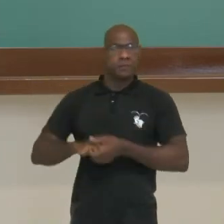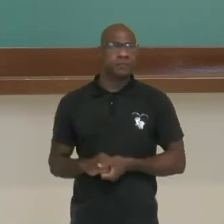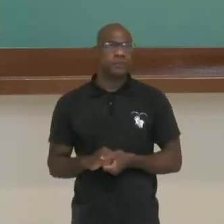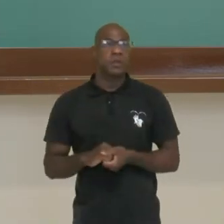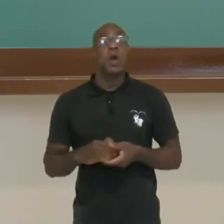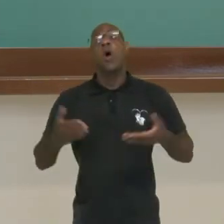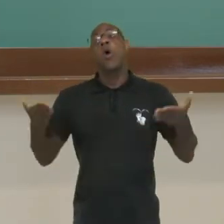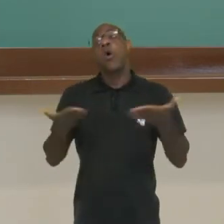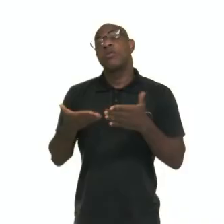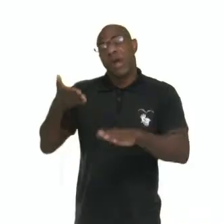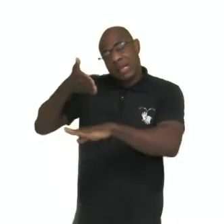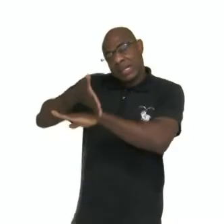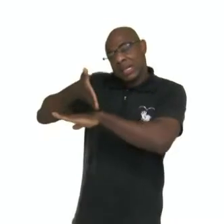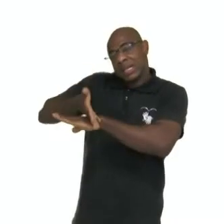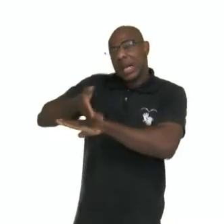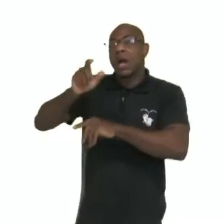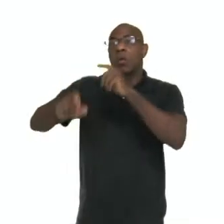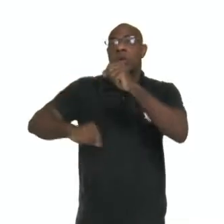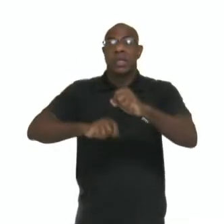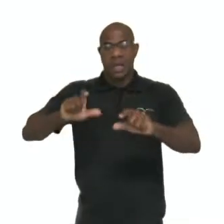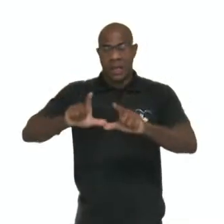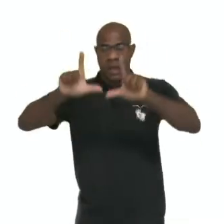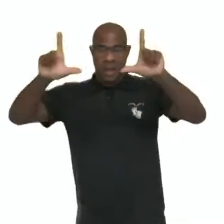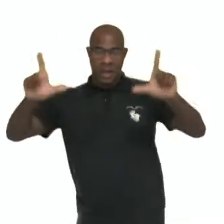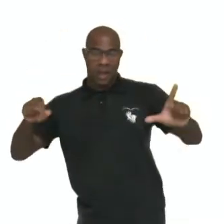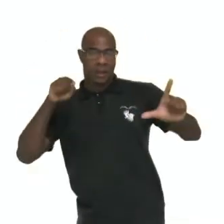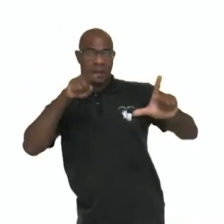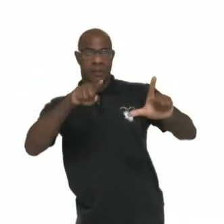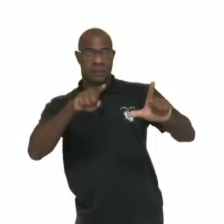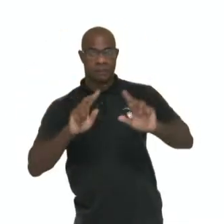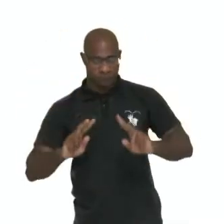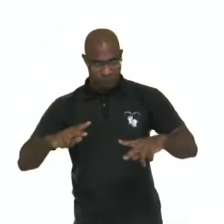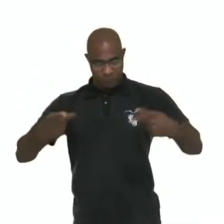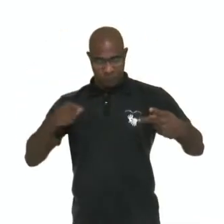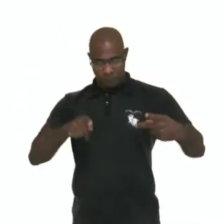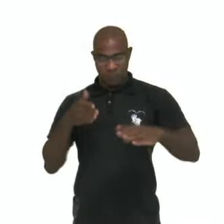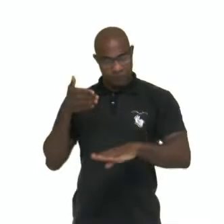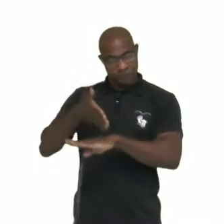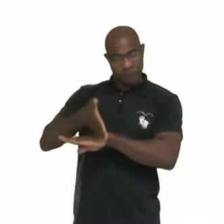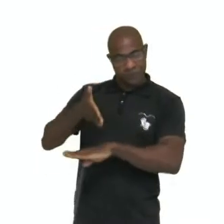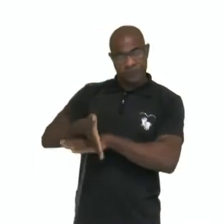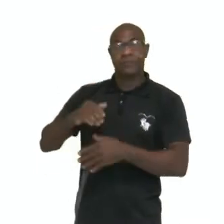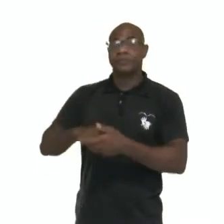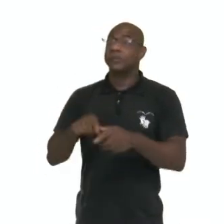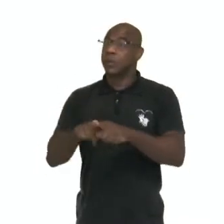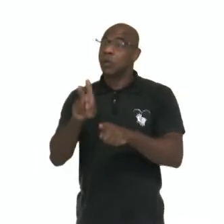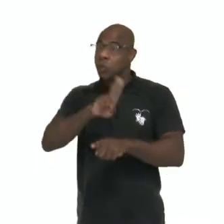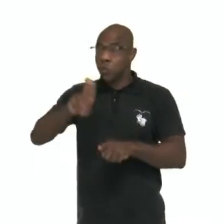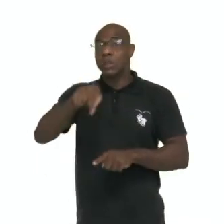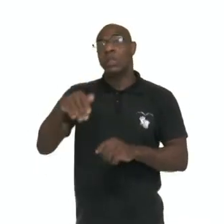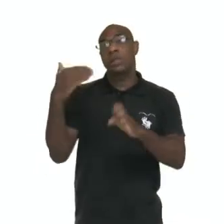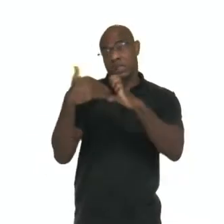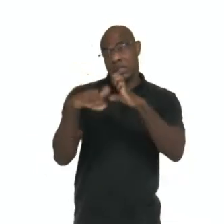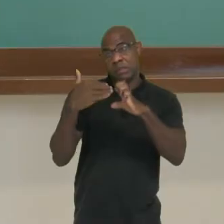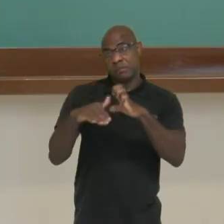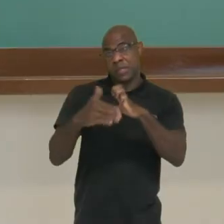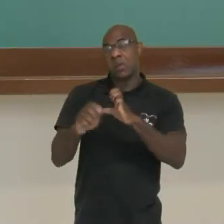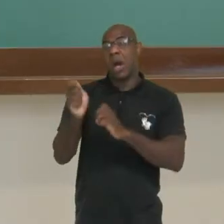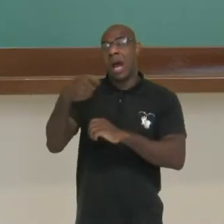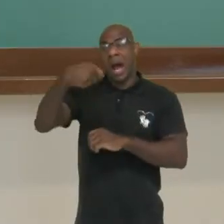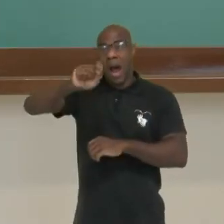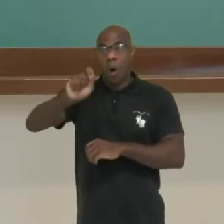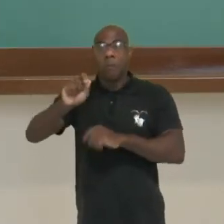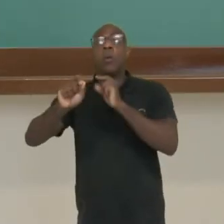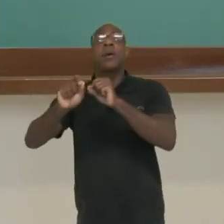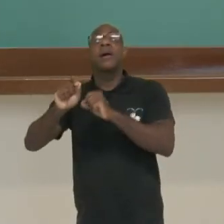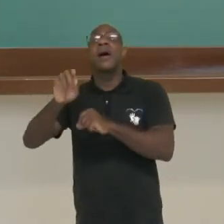Vamos acessar. Quem puder, faça o acesso à plataforma através do seu login @escola e sua senha para que nós possamos aprender um pouquinho